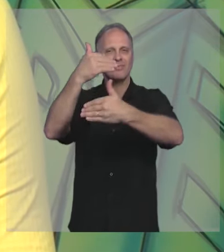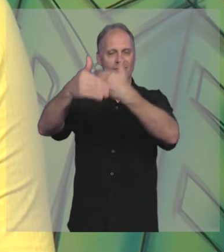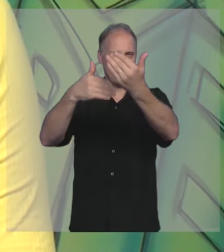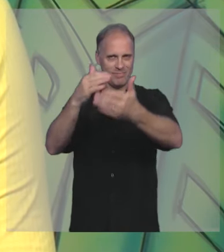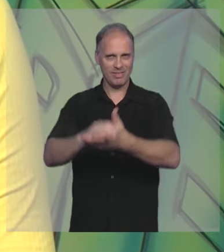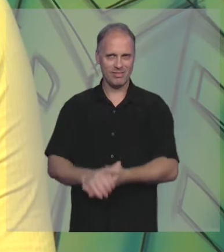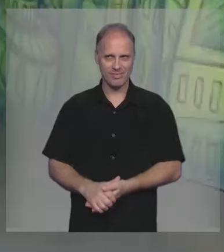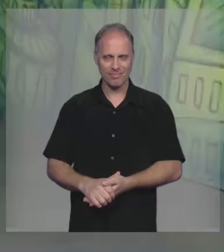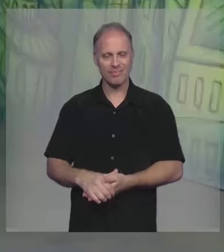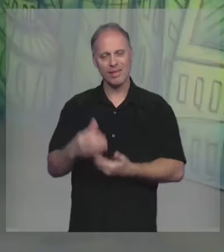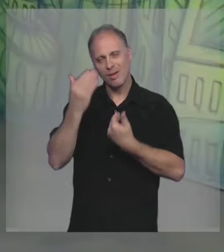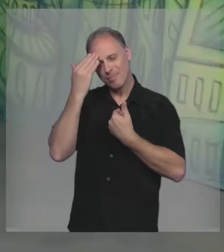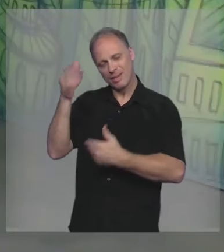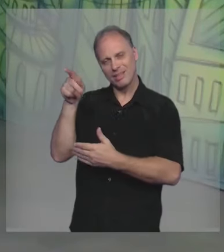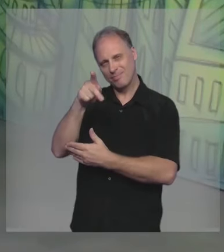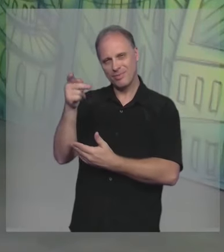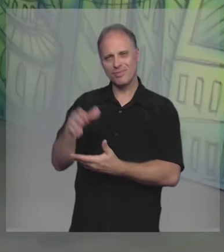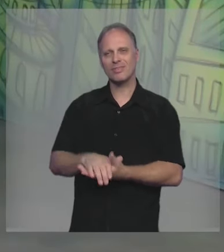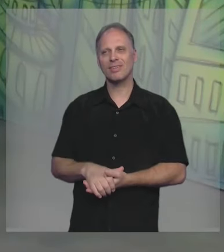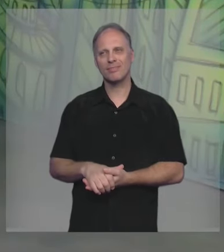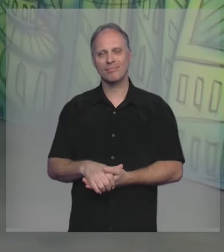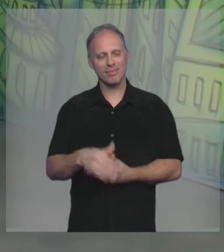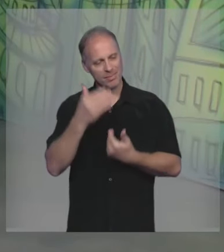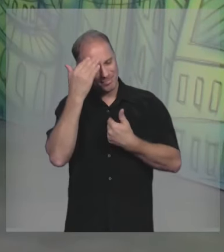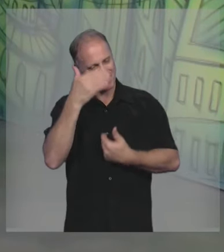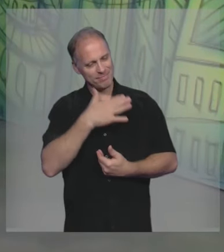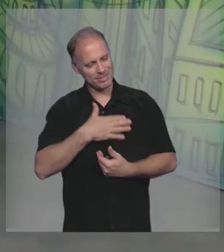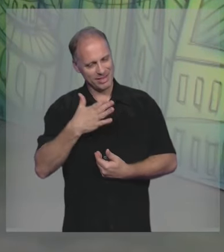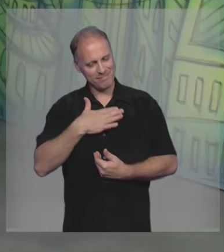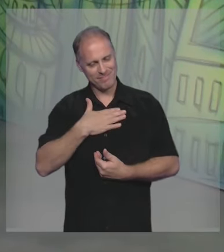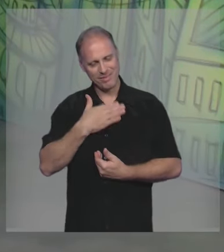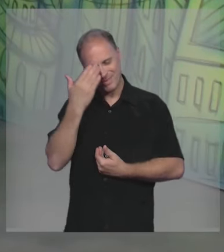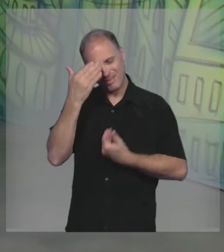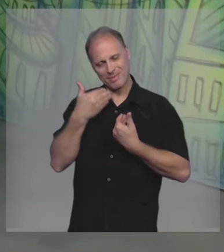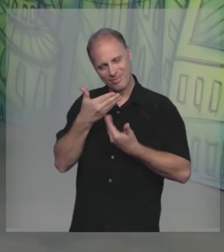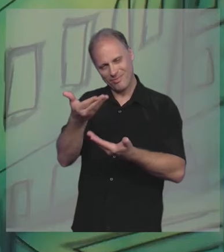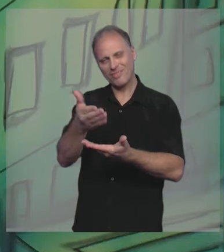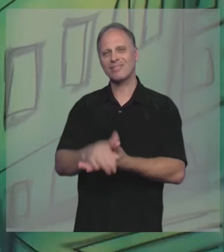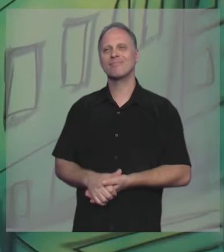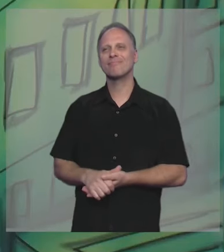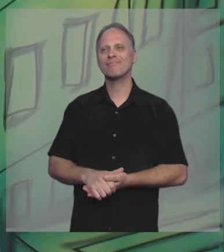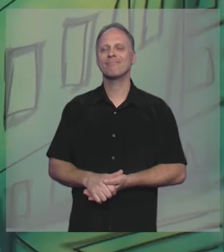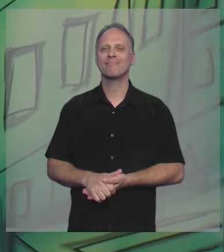desenvolvimento. Ok, muito obrigado, professora, pela entrevista. Um prazer é todo meu, obrigada pelo convite.